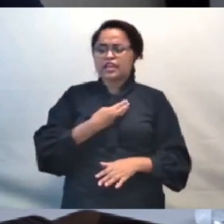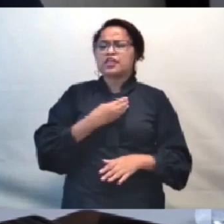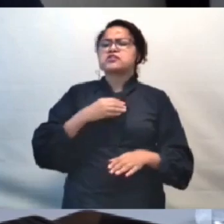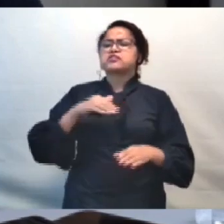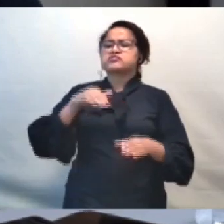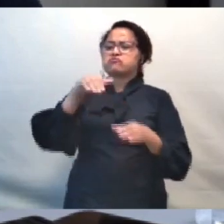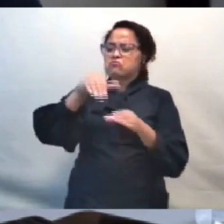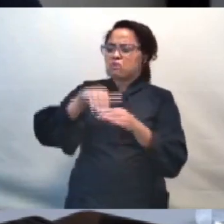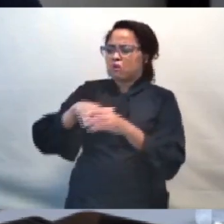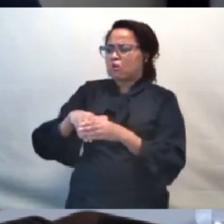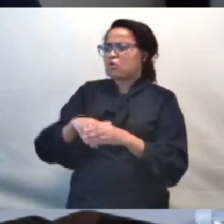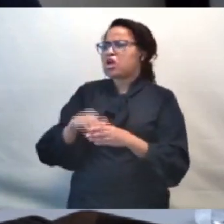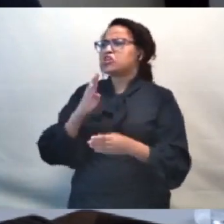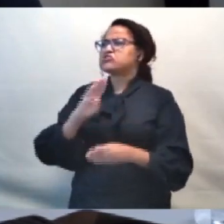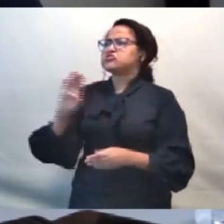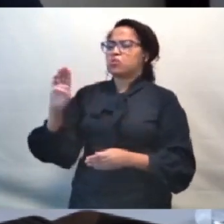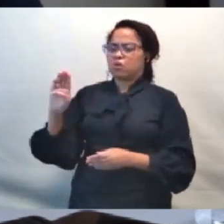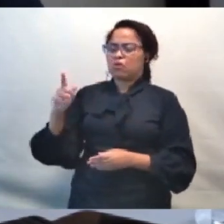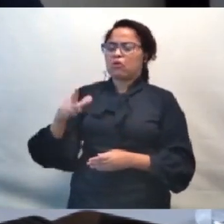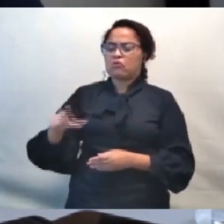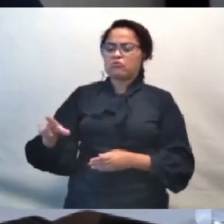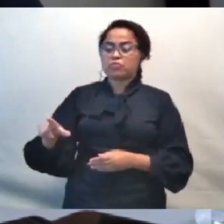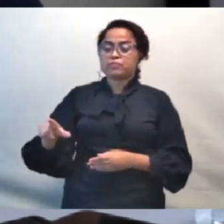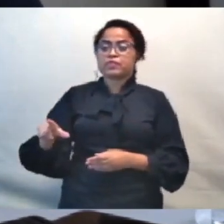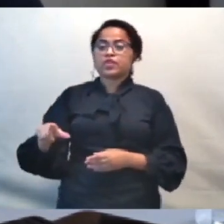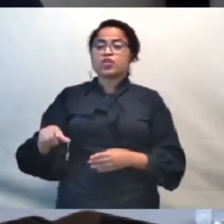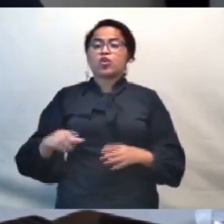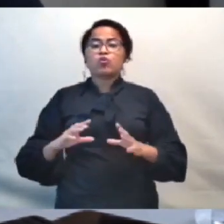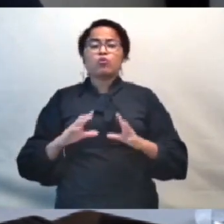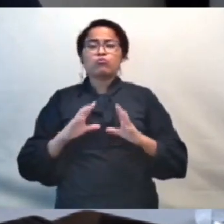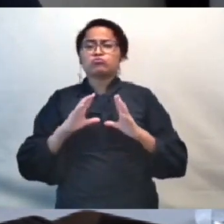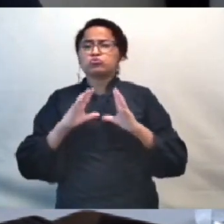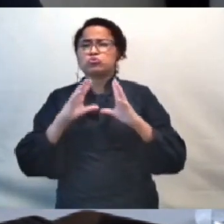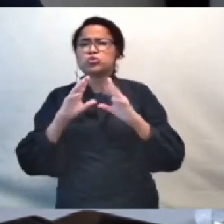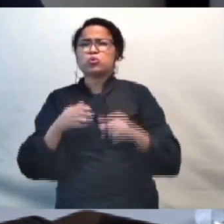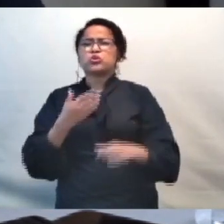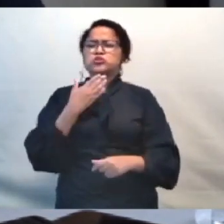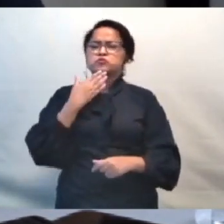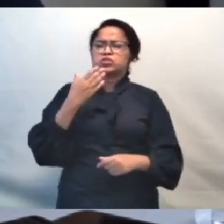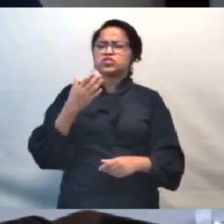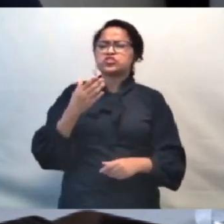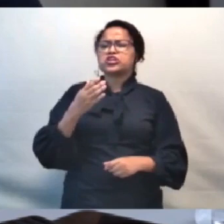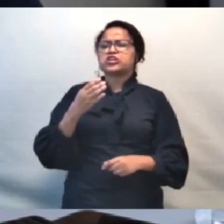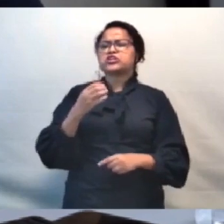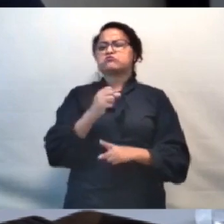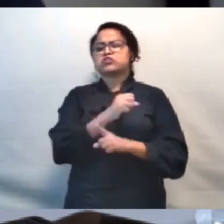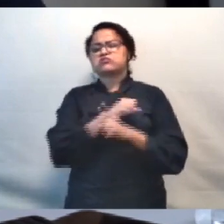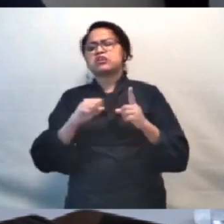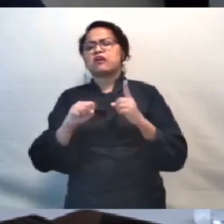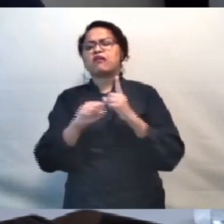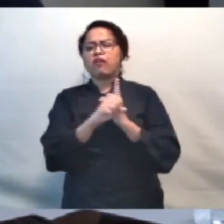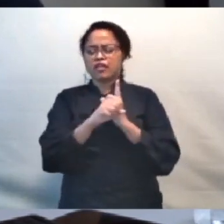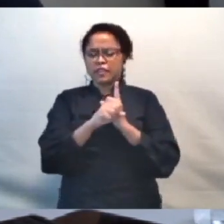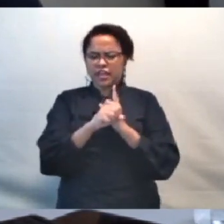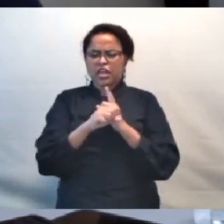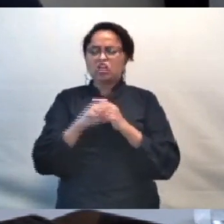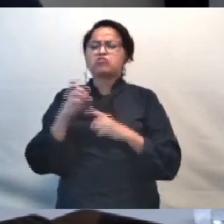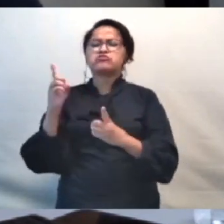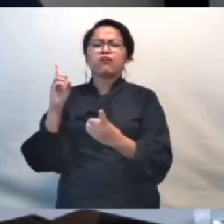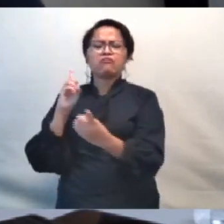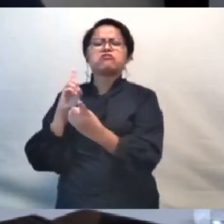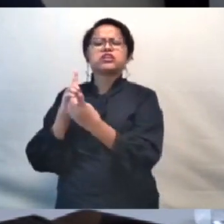com todas as demandas da sociedade atendida, com todos os trâmites, comissões permanentes,